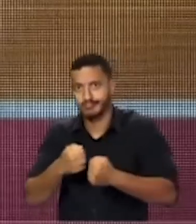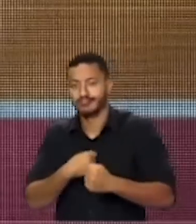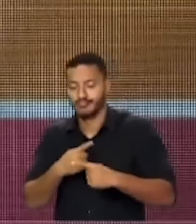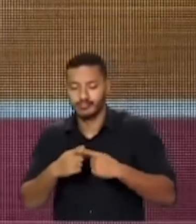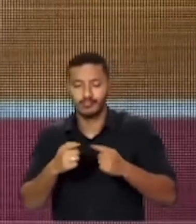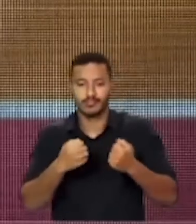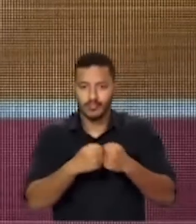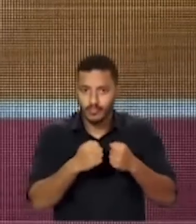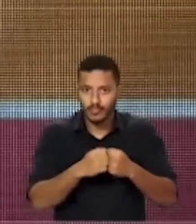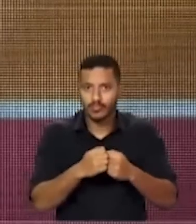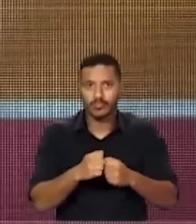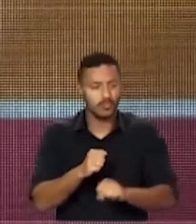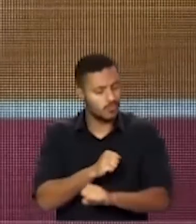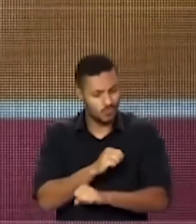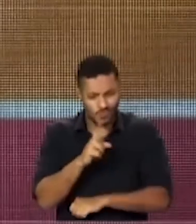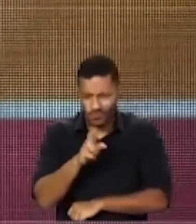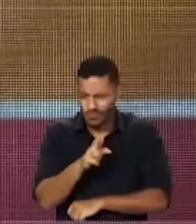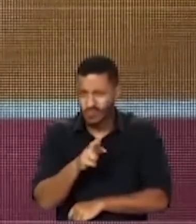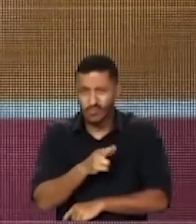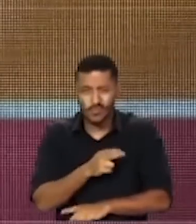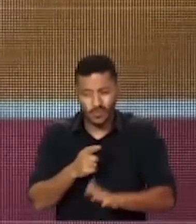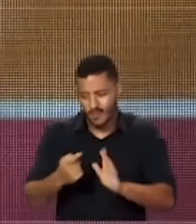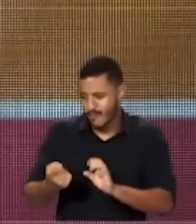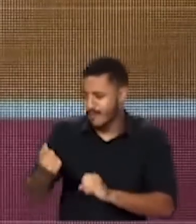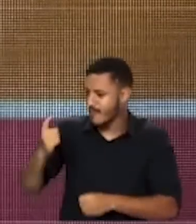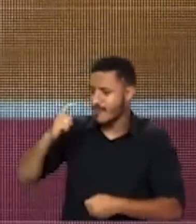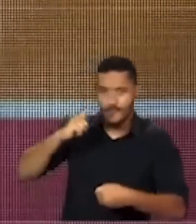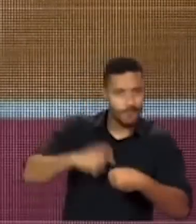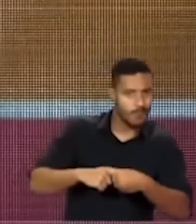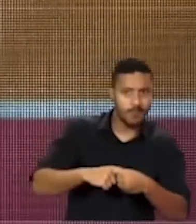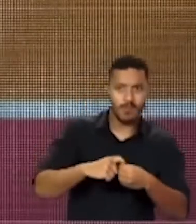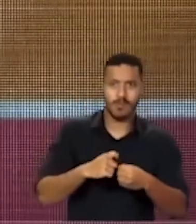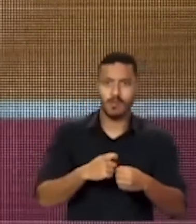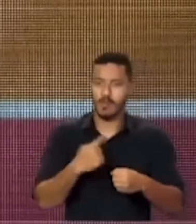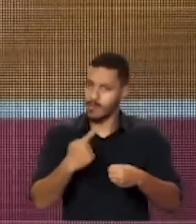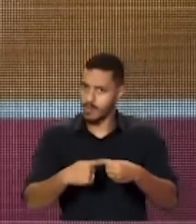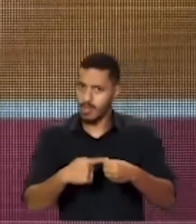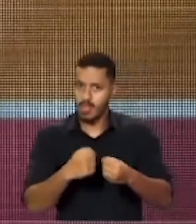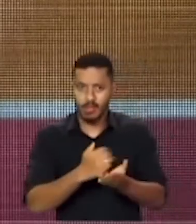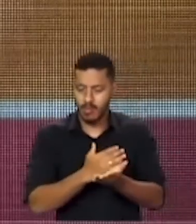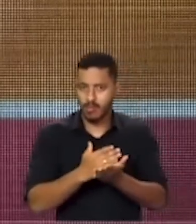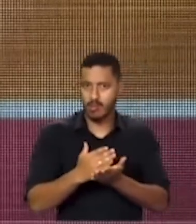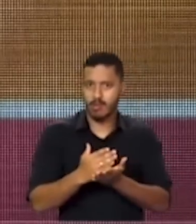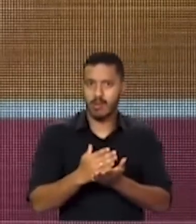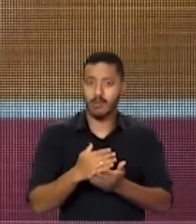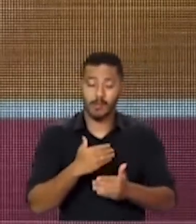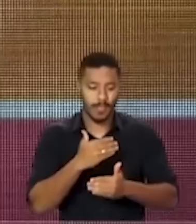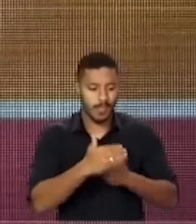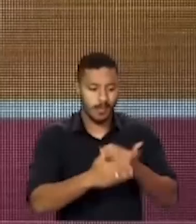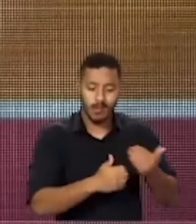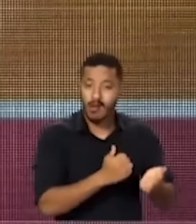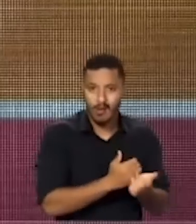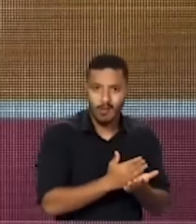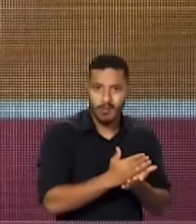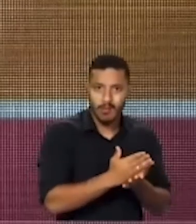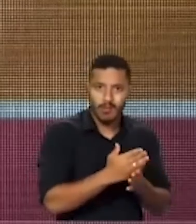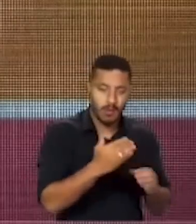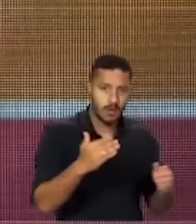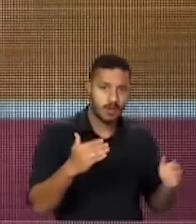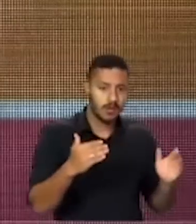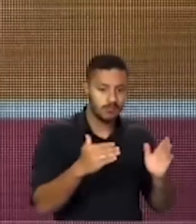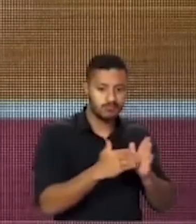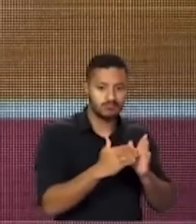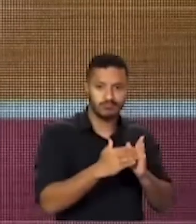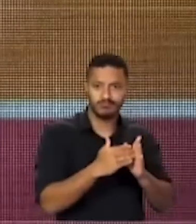Esses ônibus, em nenhum momento, retornaram à origem, ou seja, eles prosseguiram até o